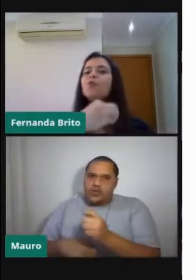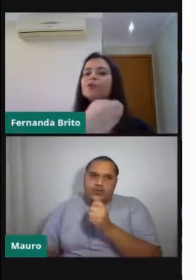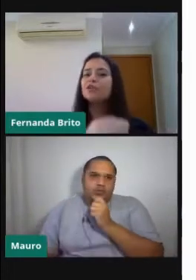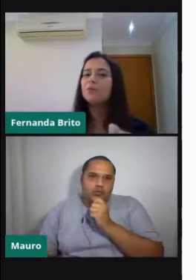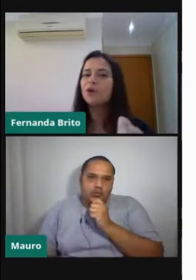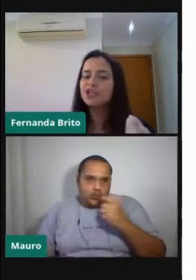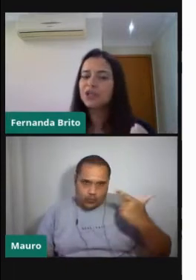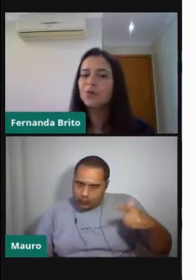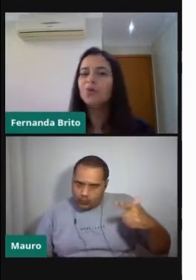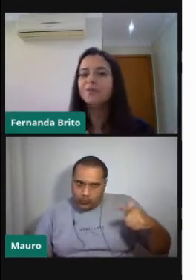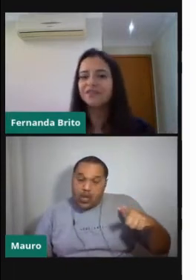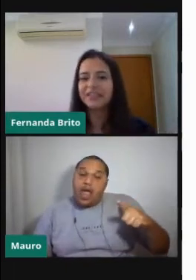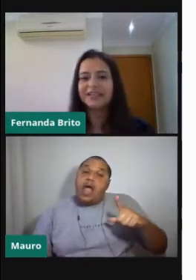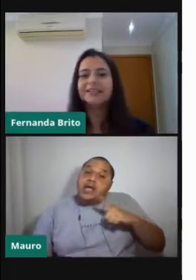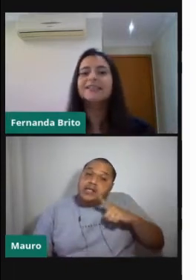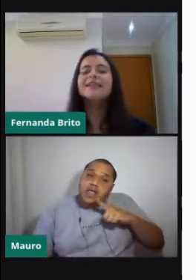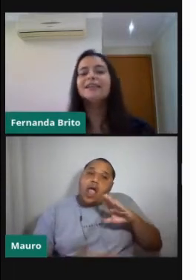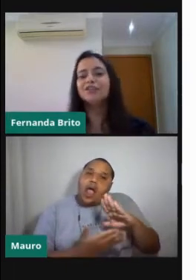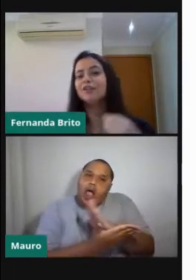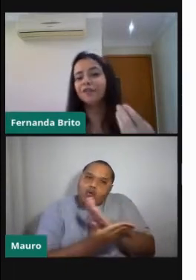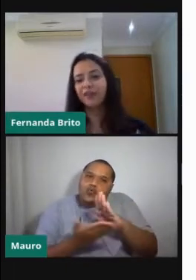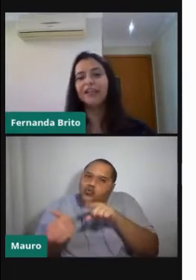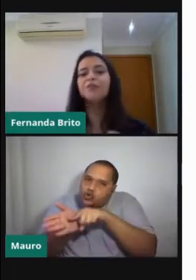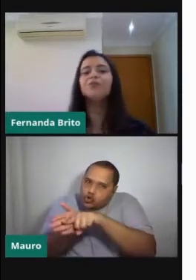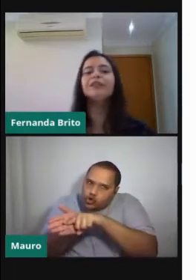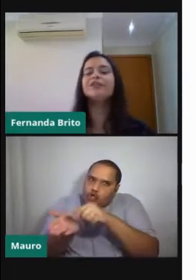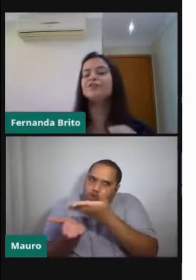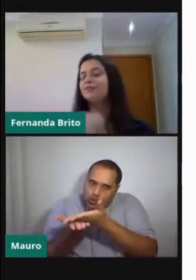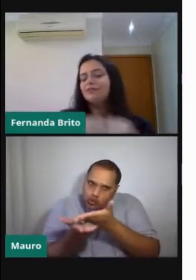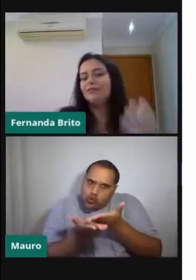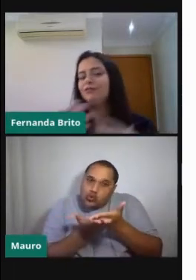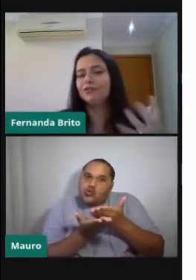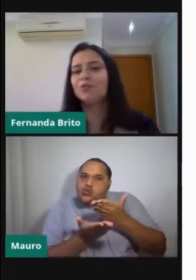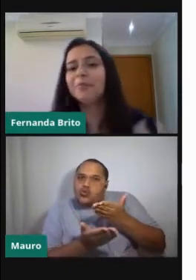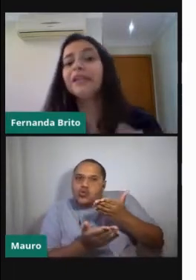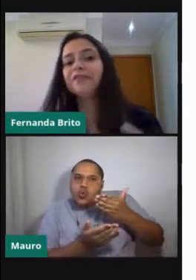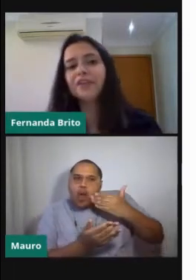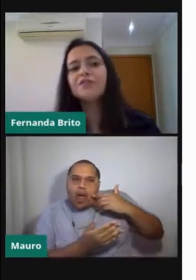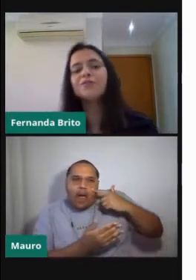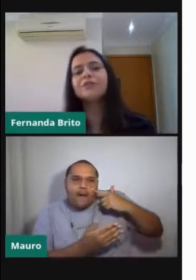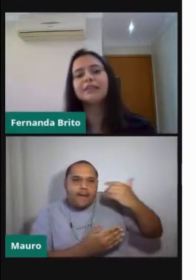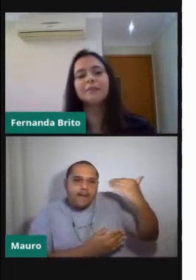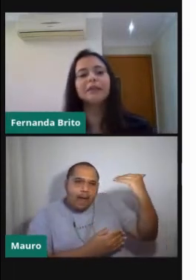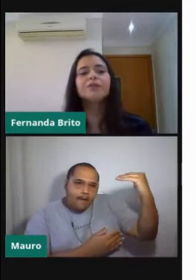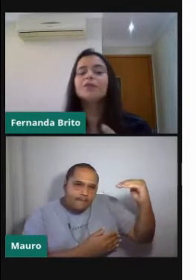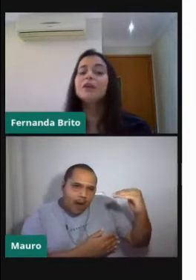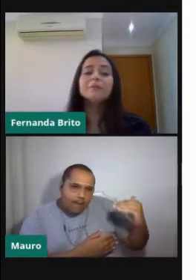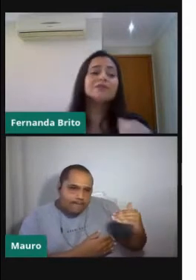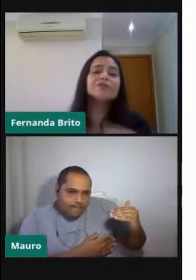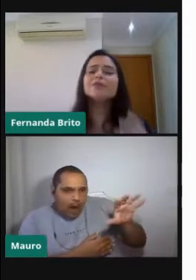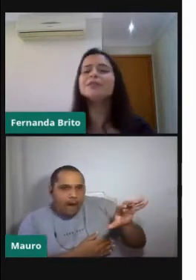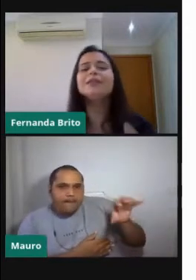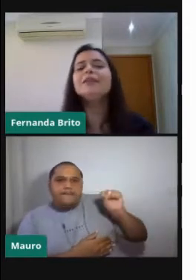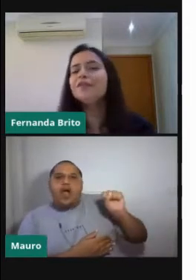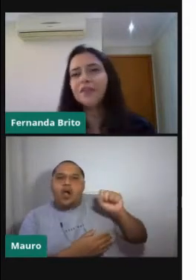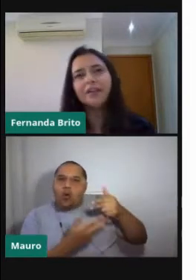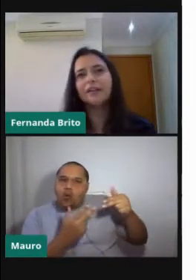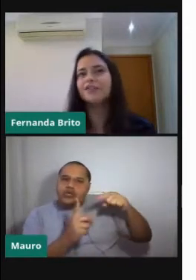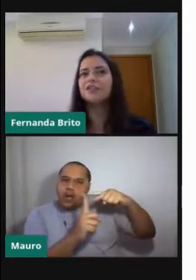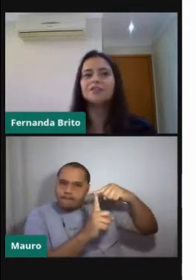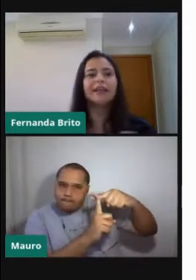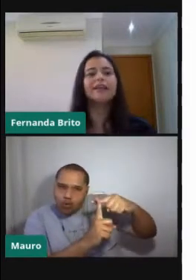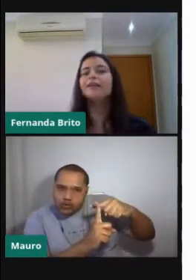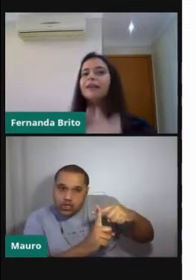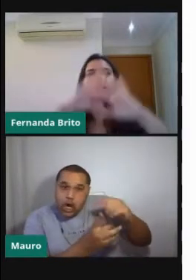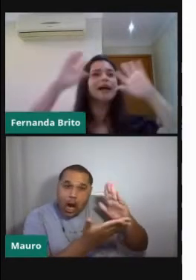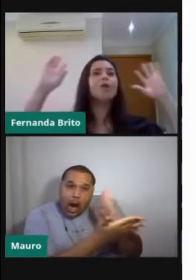abordagens, algumas que mostram alguma evidência de efeito, né, de algum benefício no tratamento, mas isso não significa